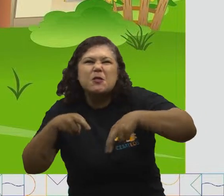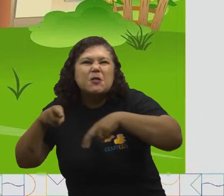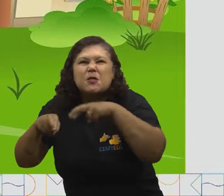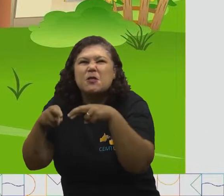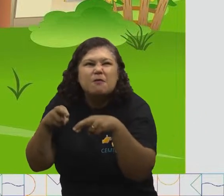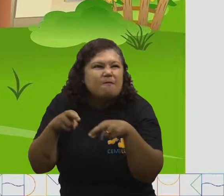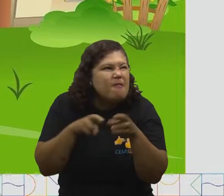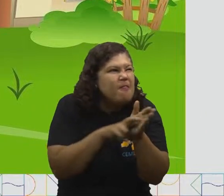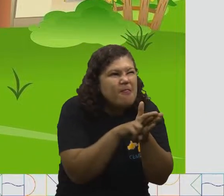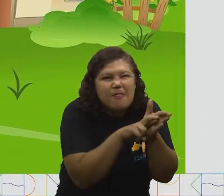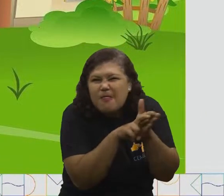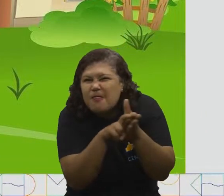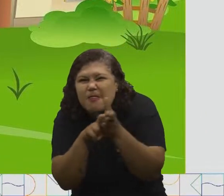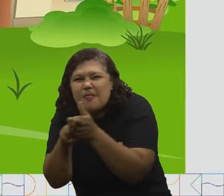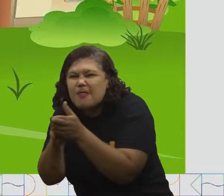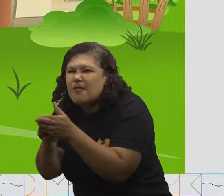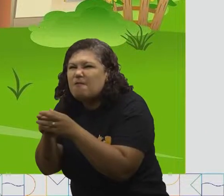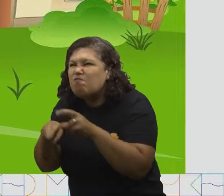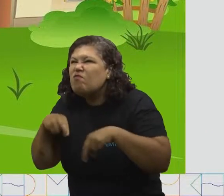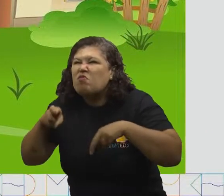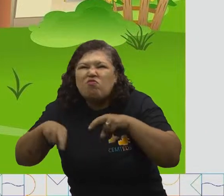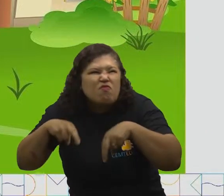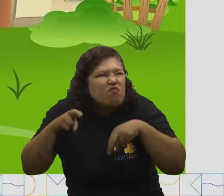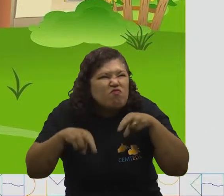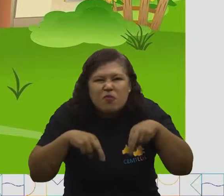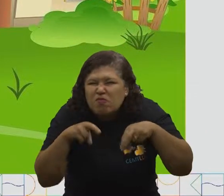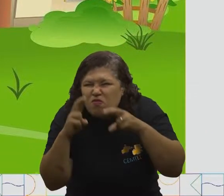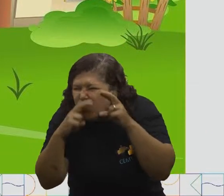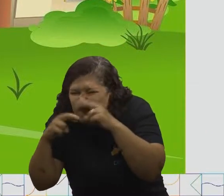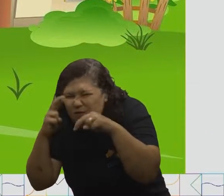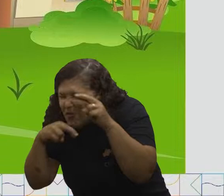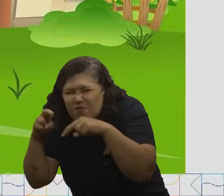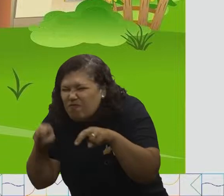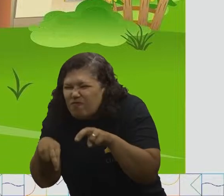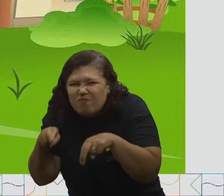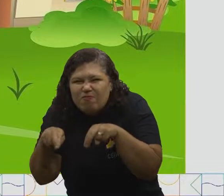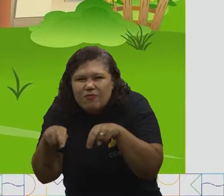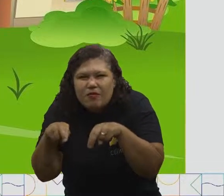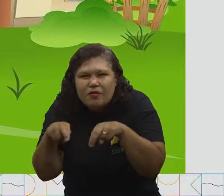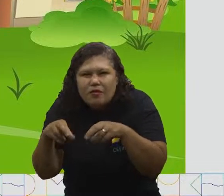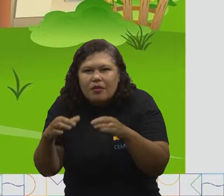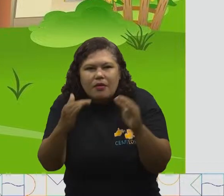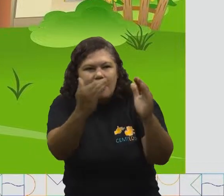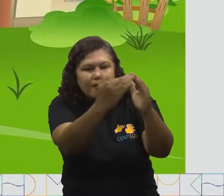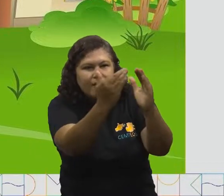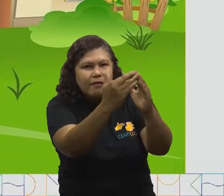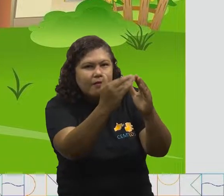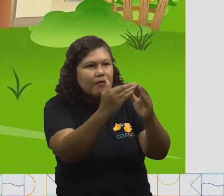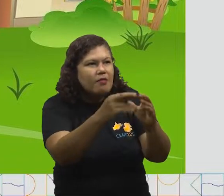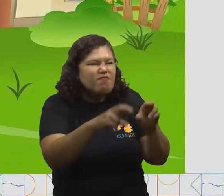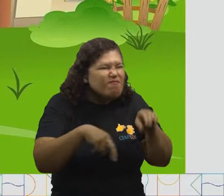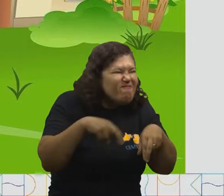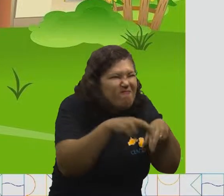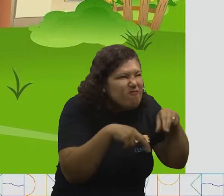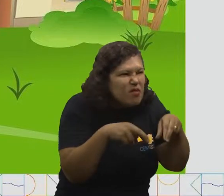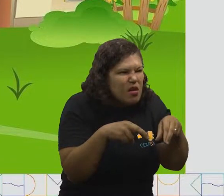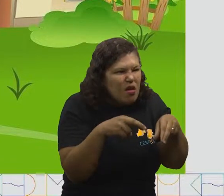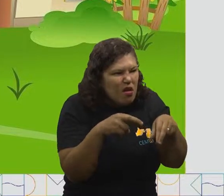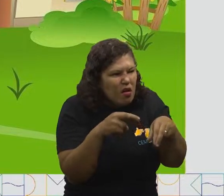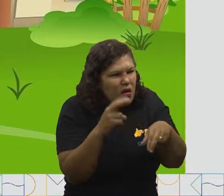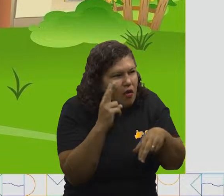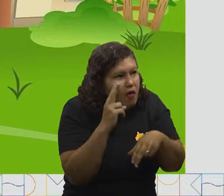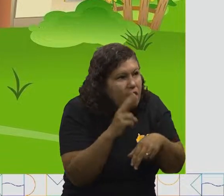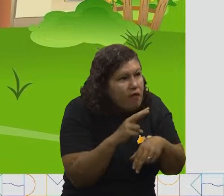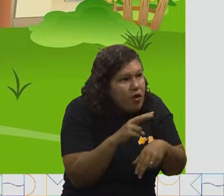tudo minuciosamente. Farejou as flores do quintal e foi até o estábulo. Em seguida, notou lá